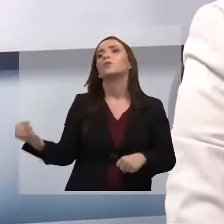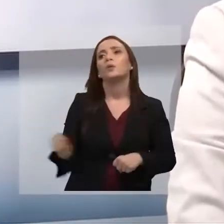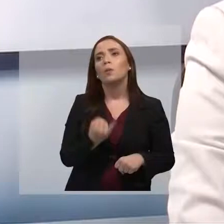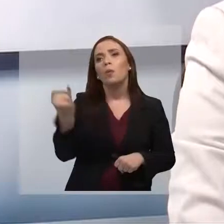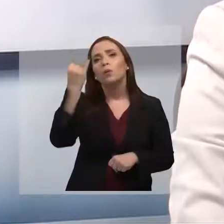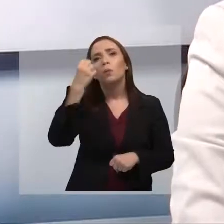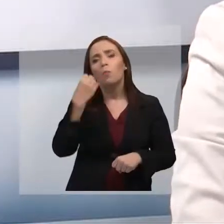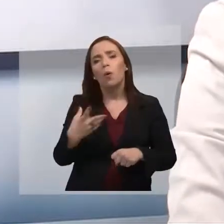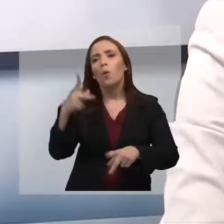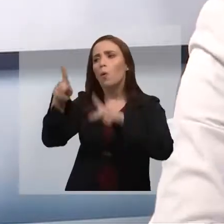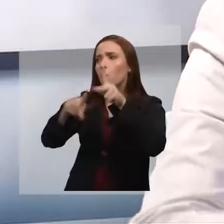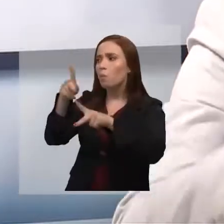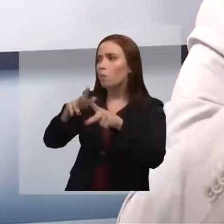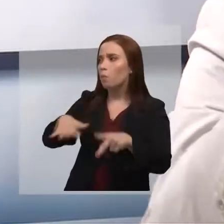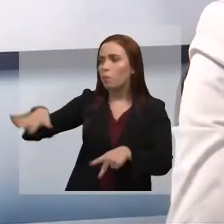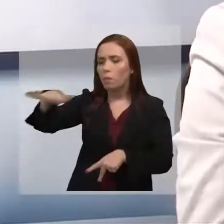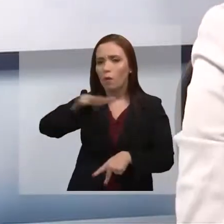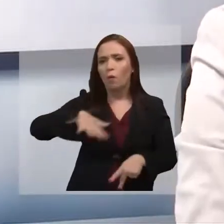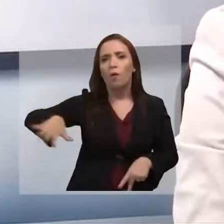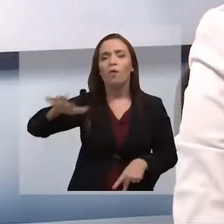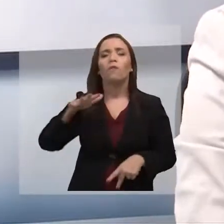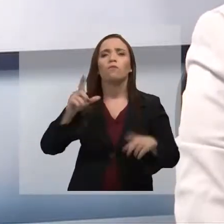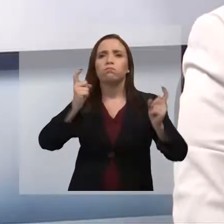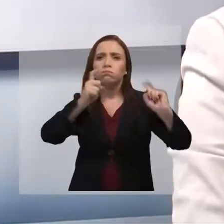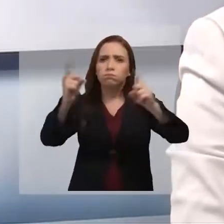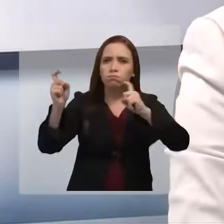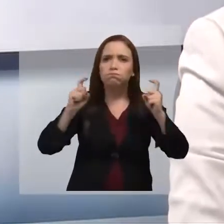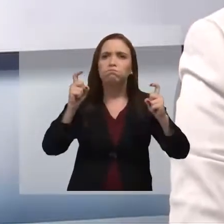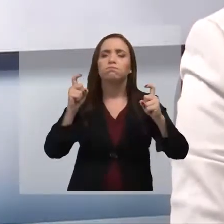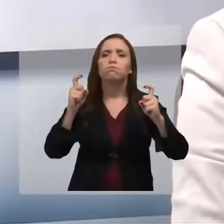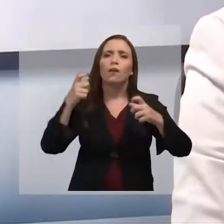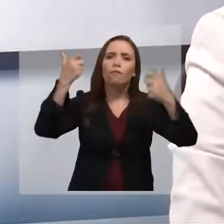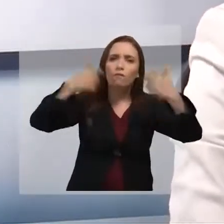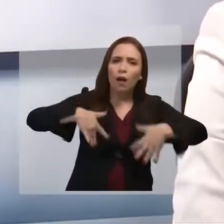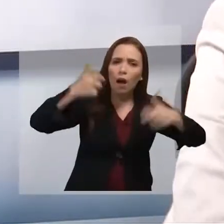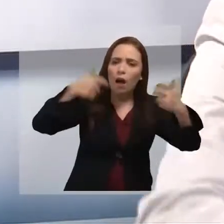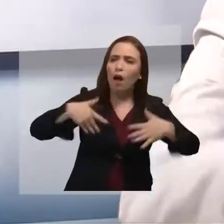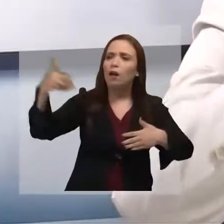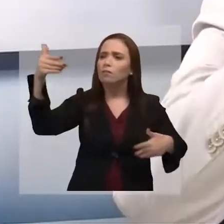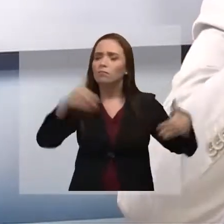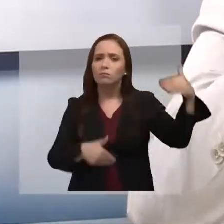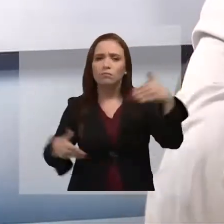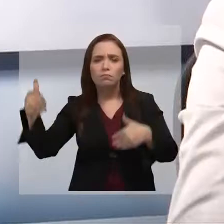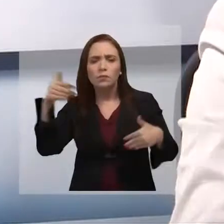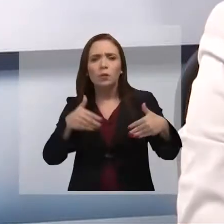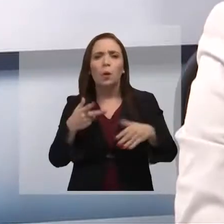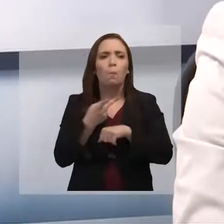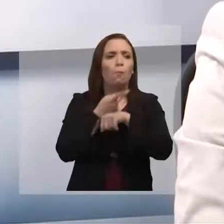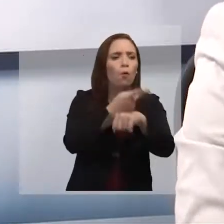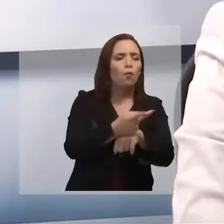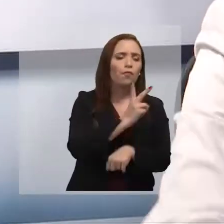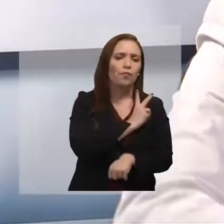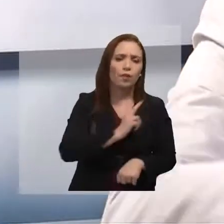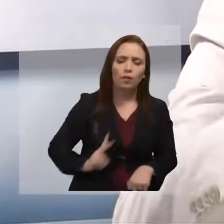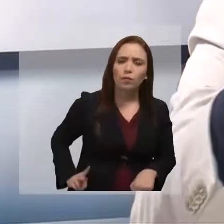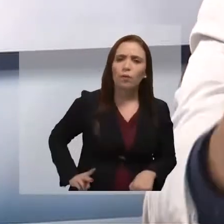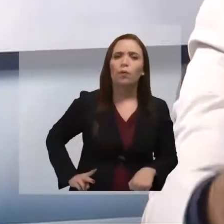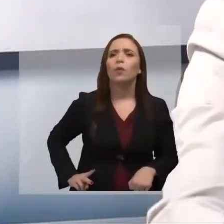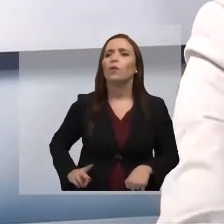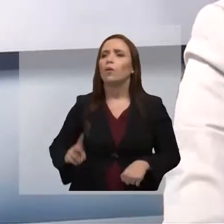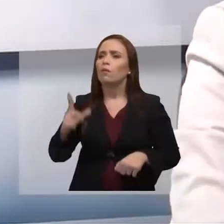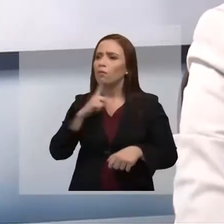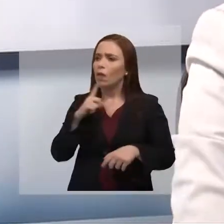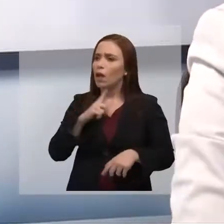aberto para a população, amplamente. Inclusive bastante discutido, vem, fala quem quer, procura os vereadores, aqueles que